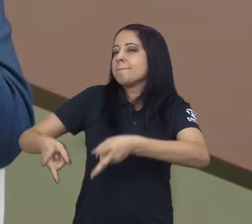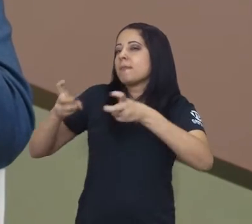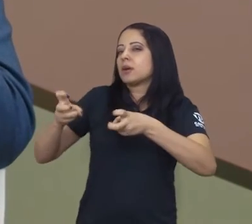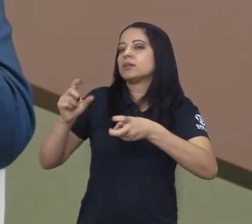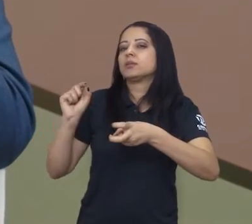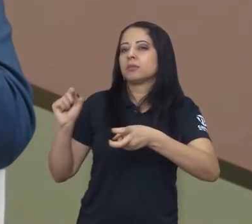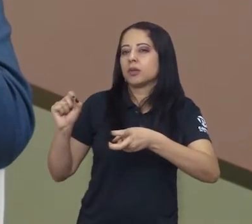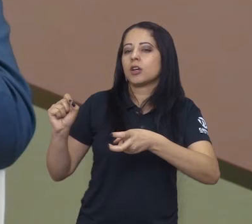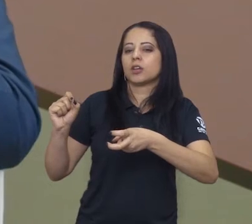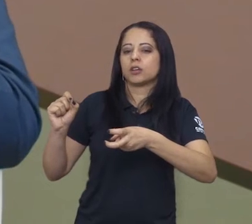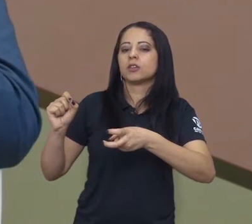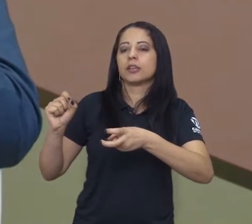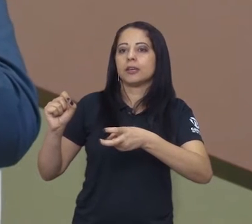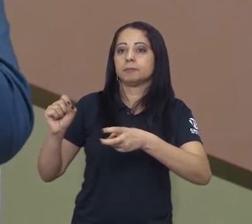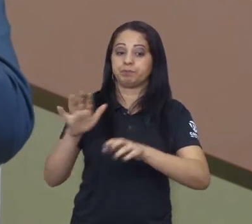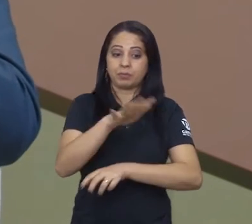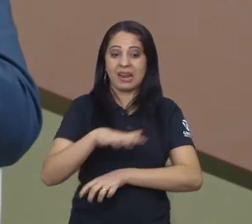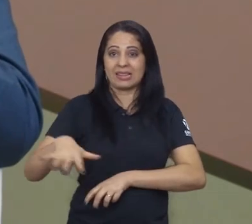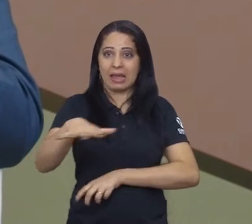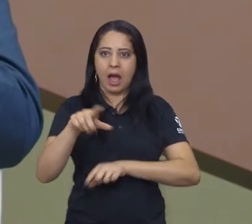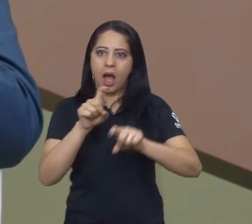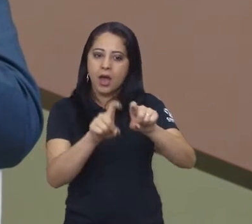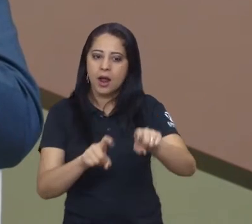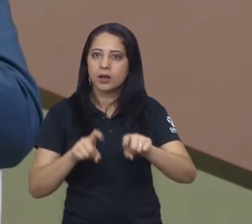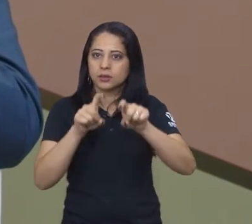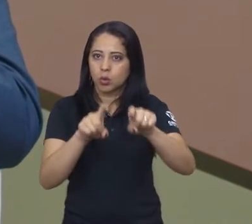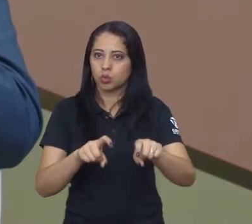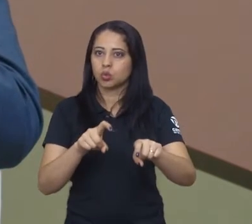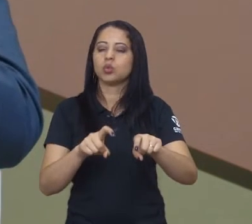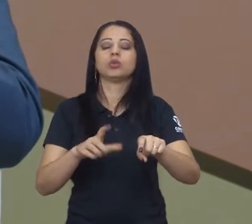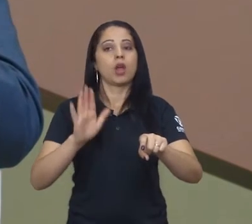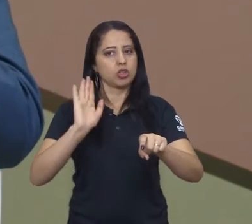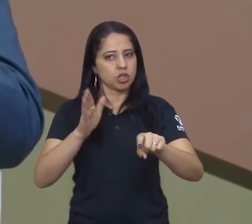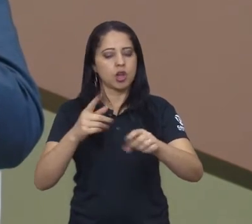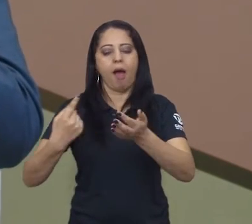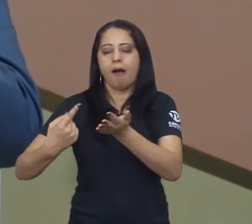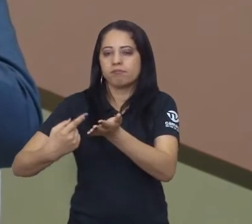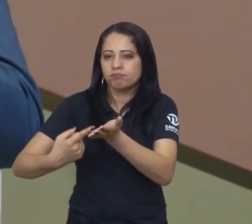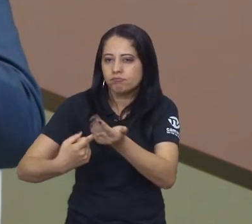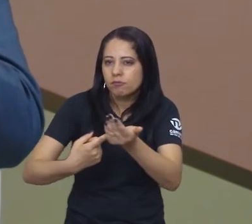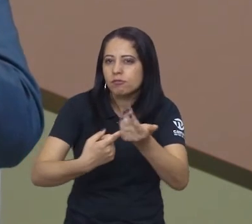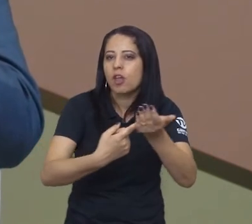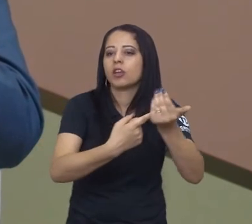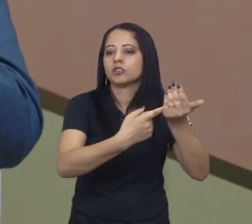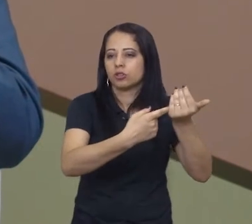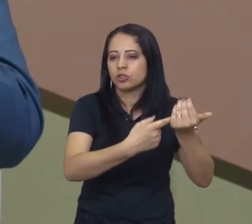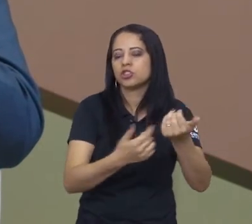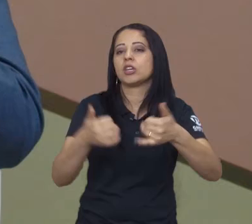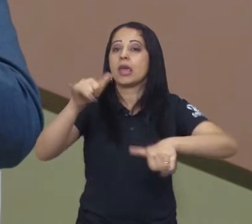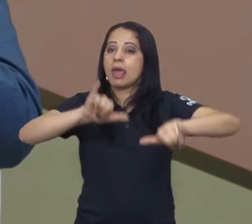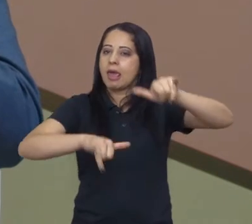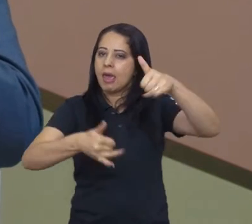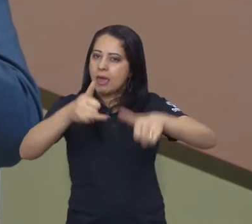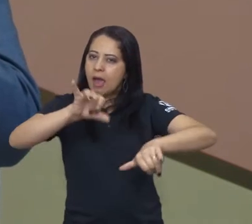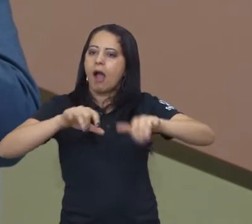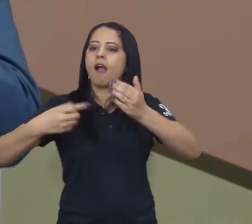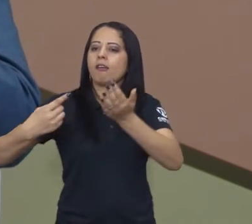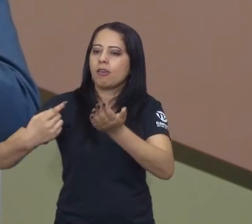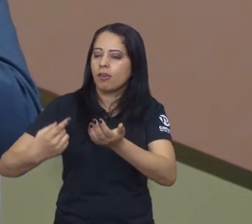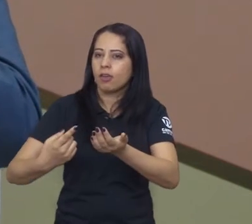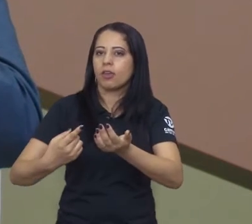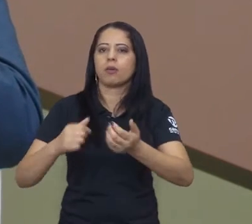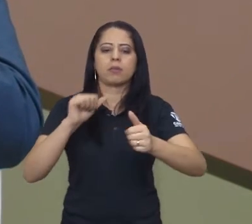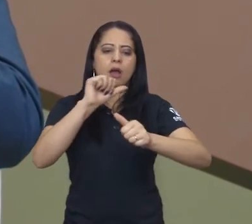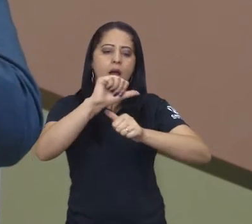eh a própria agricultura ela tem feito com muito melhoramento genético melhoria tecnológica